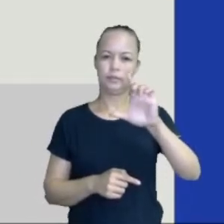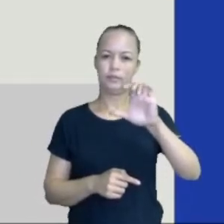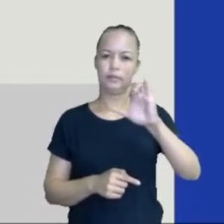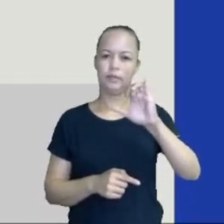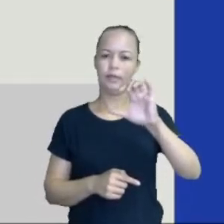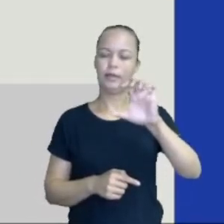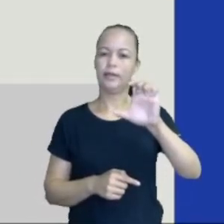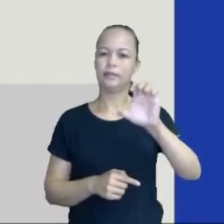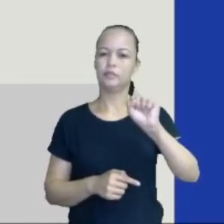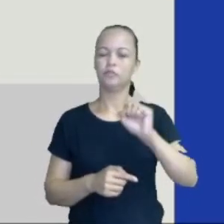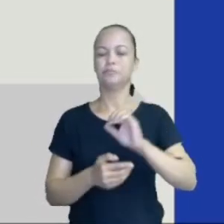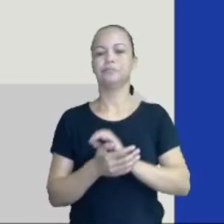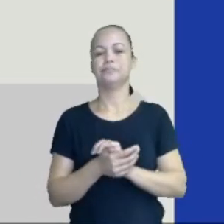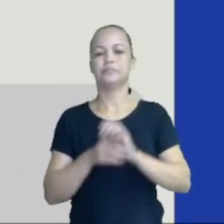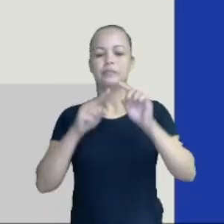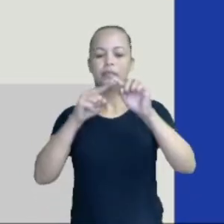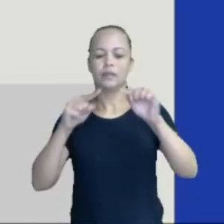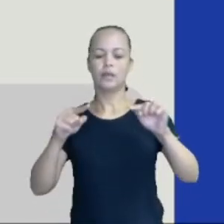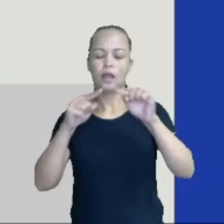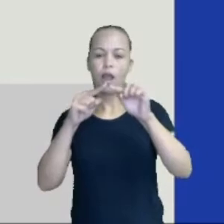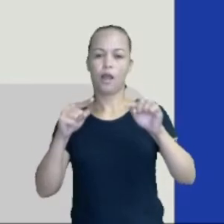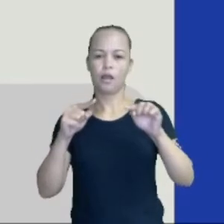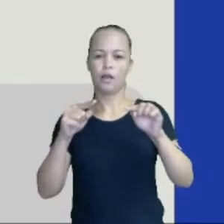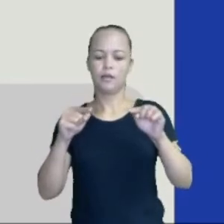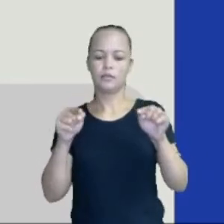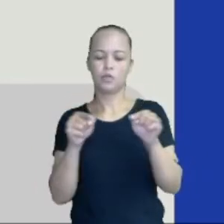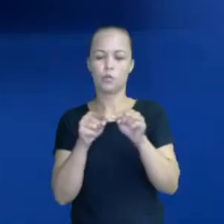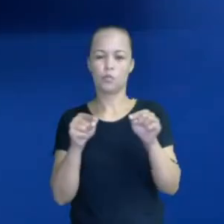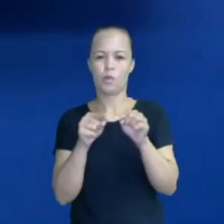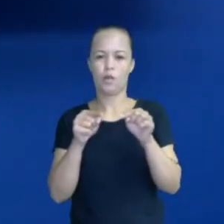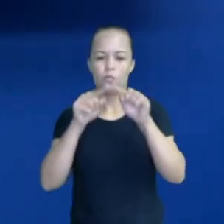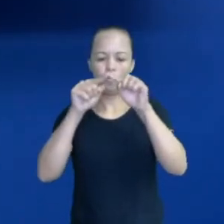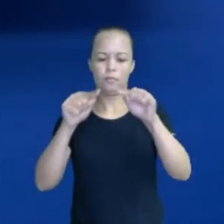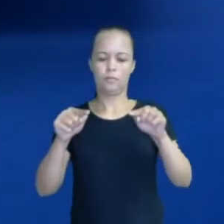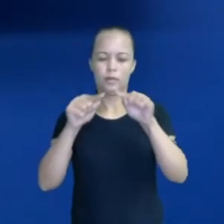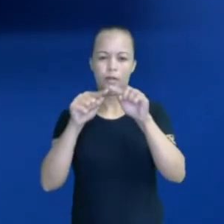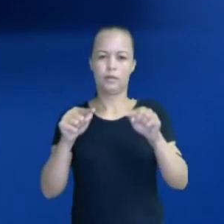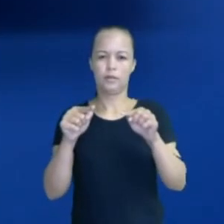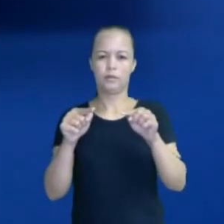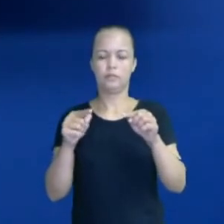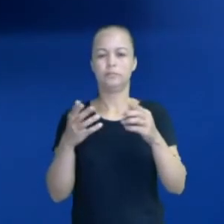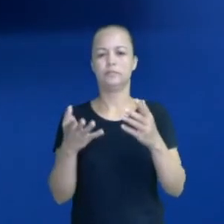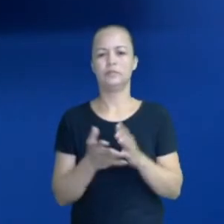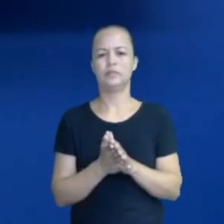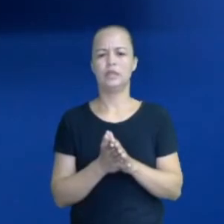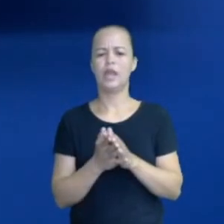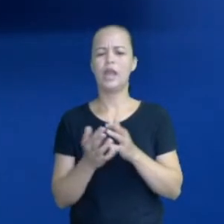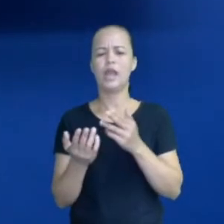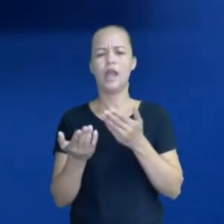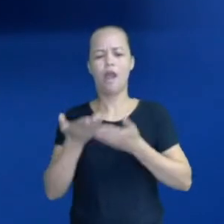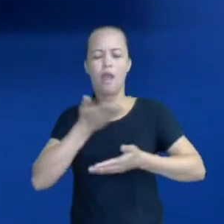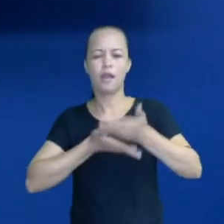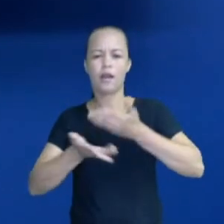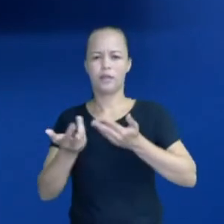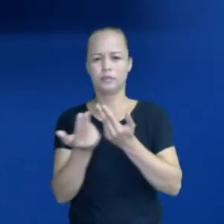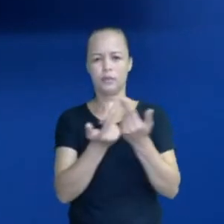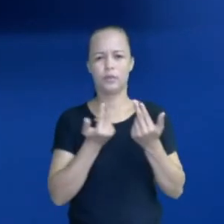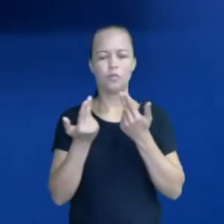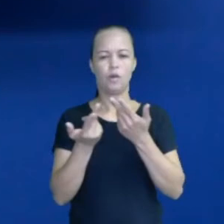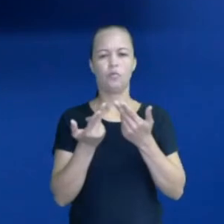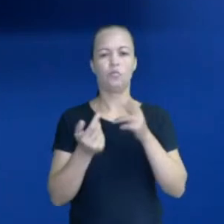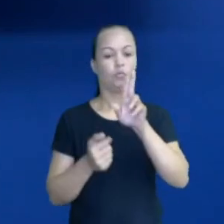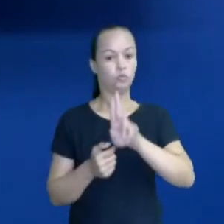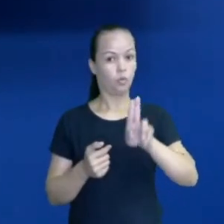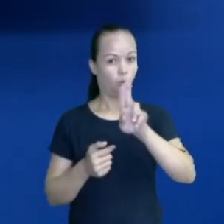obtuso, eu vou ter quem? Um triângulo, né? Que eu vou chamar de obtusângulo. A mesma relação. Lembra